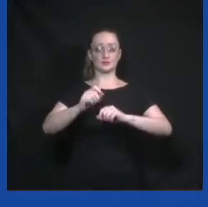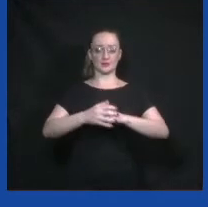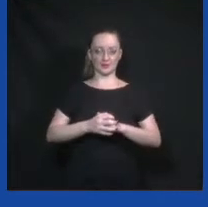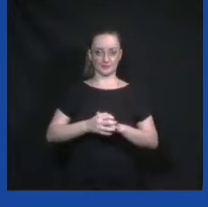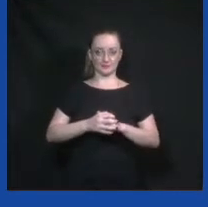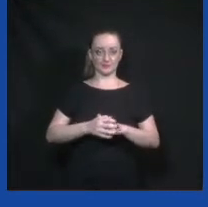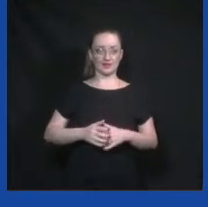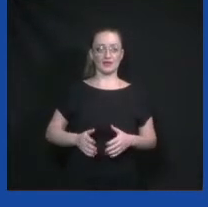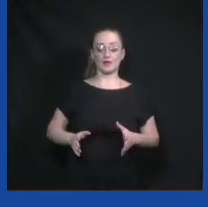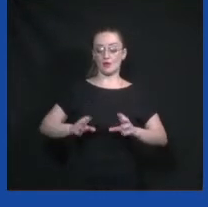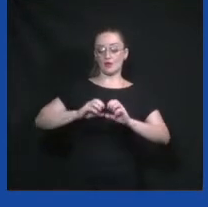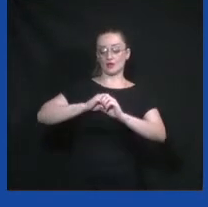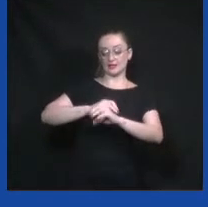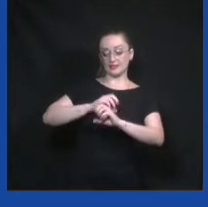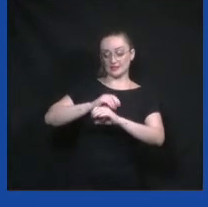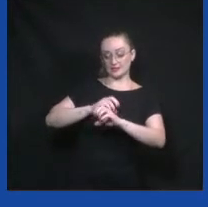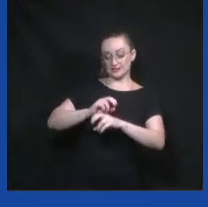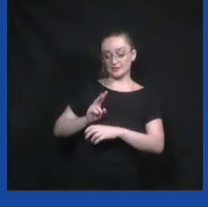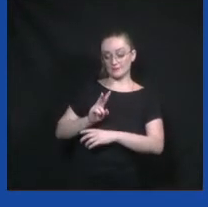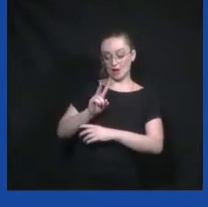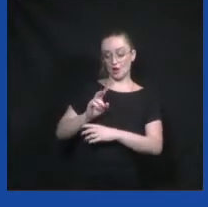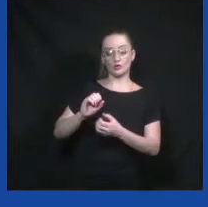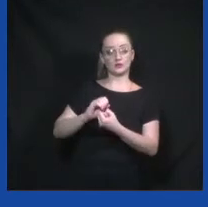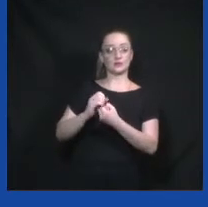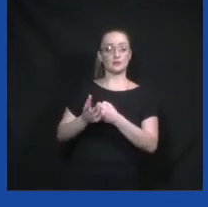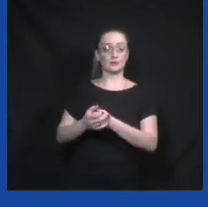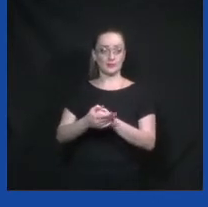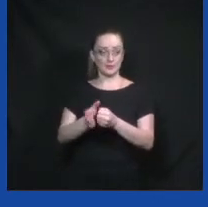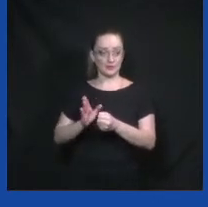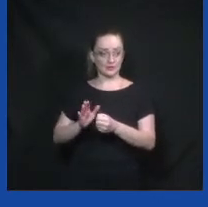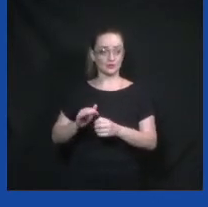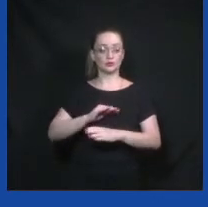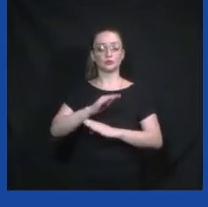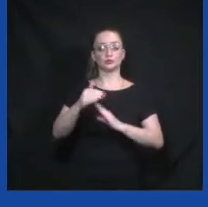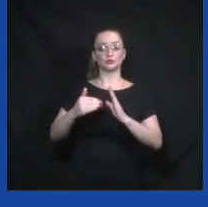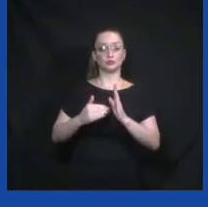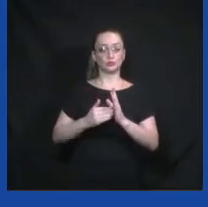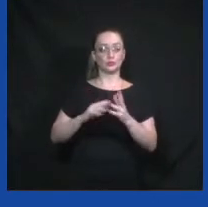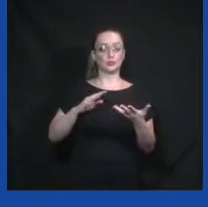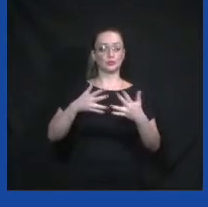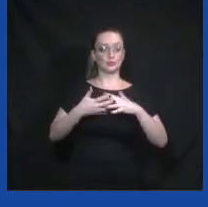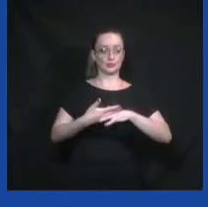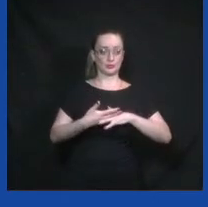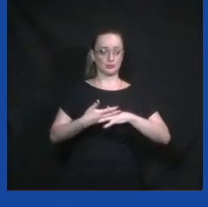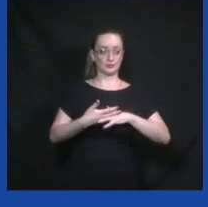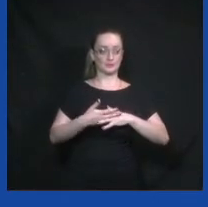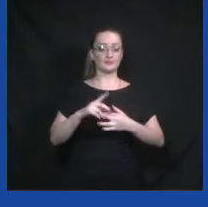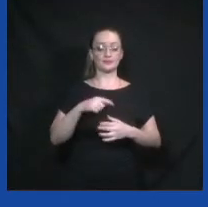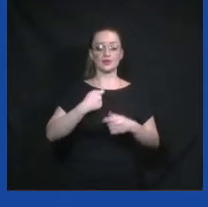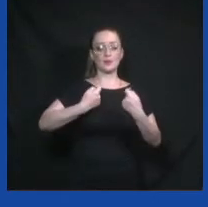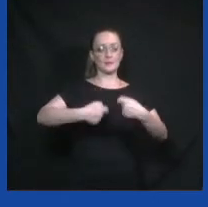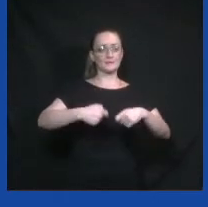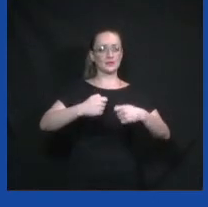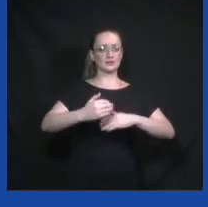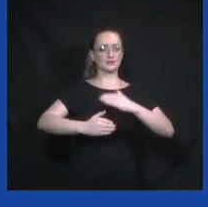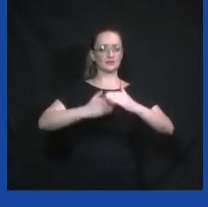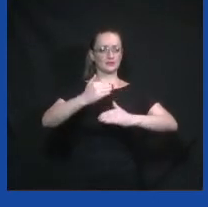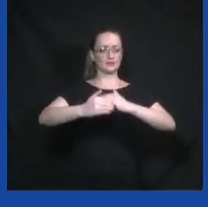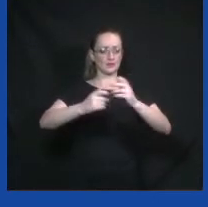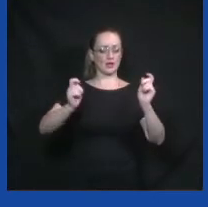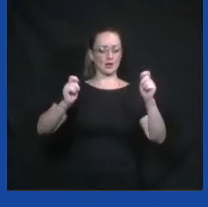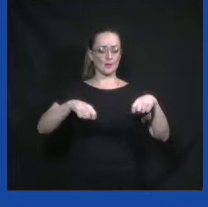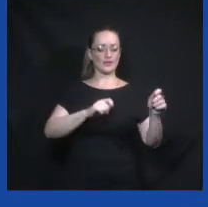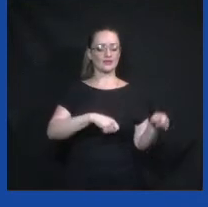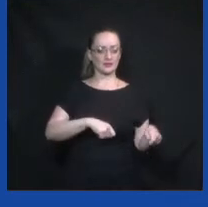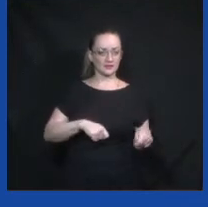forjar valores democráticos com todos os cidadãos, e nós precisamos que eles desenvolvam